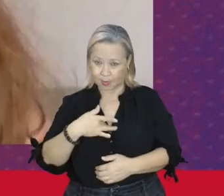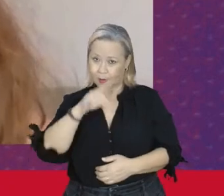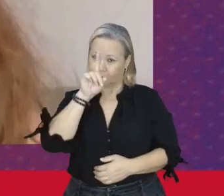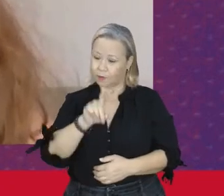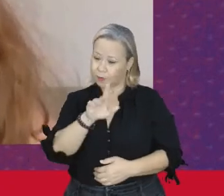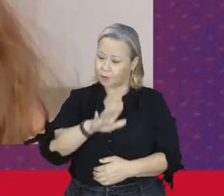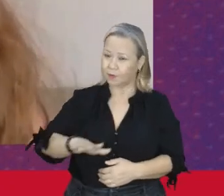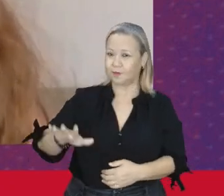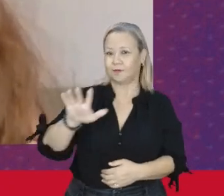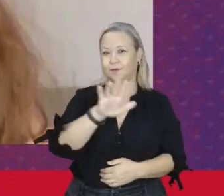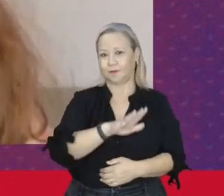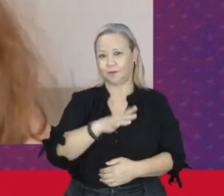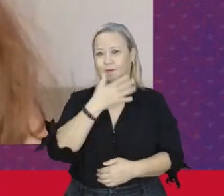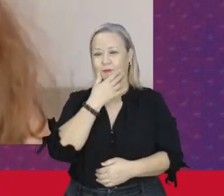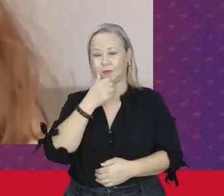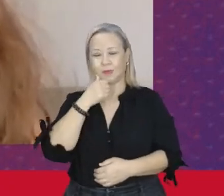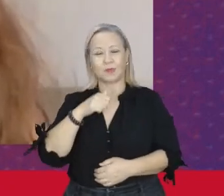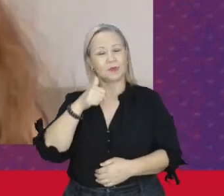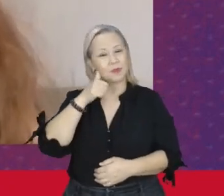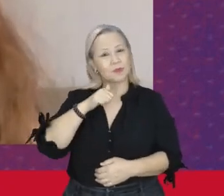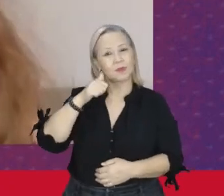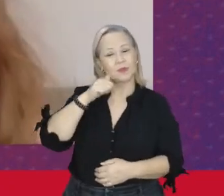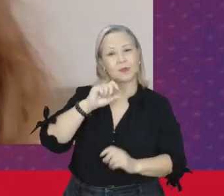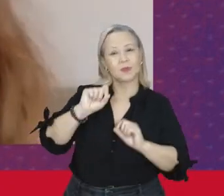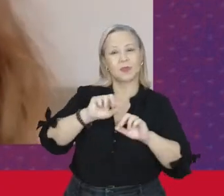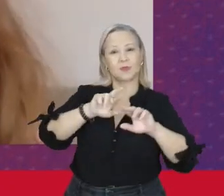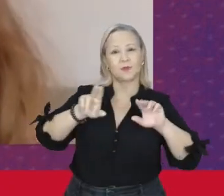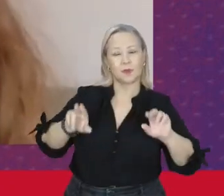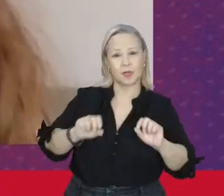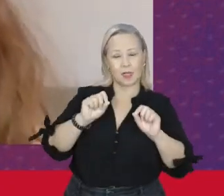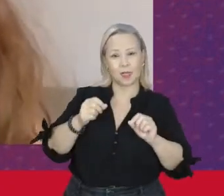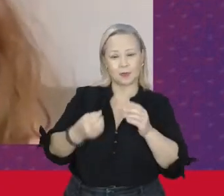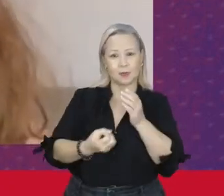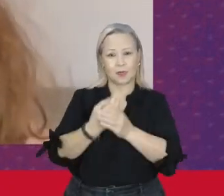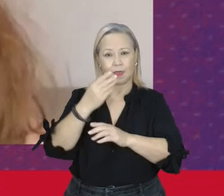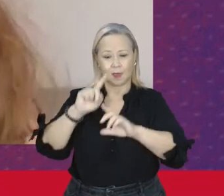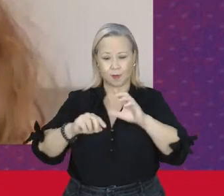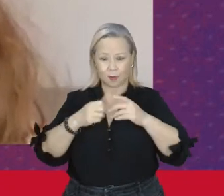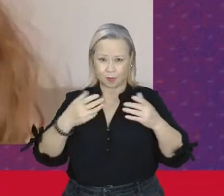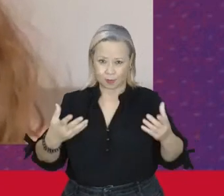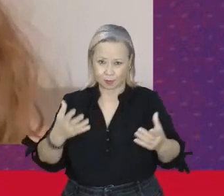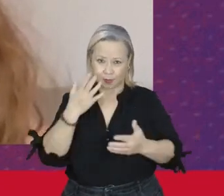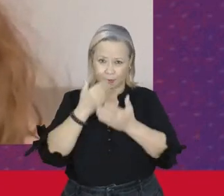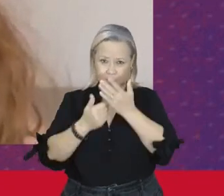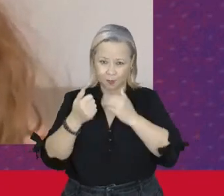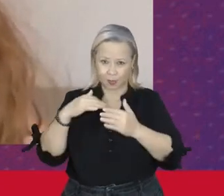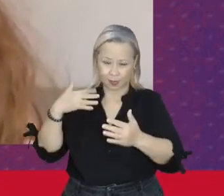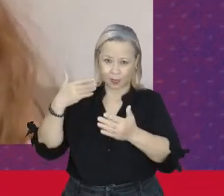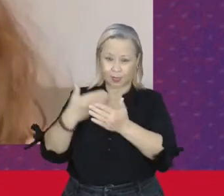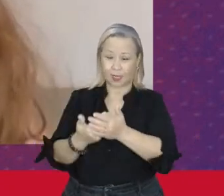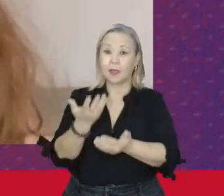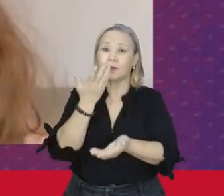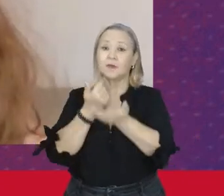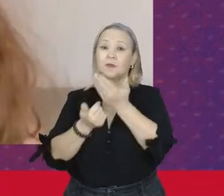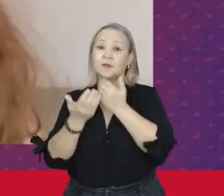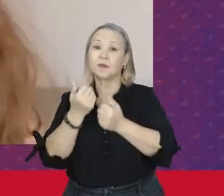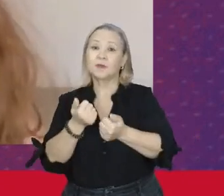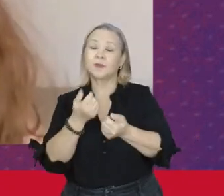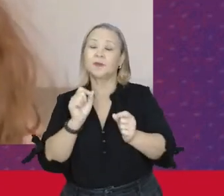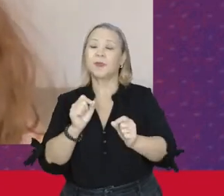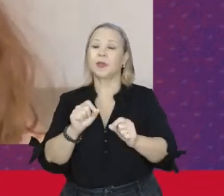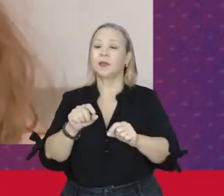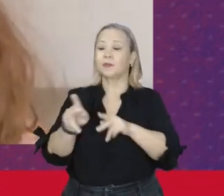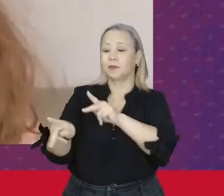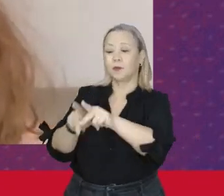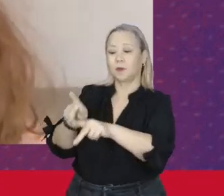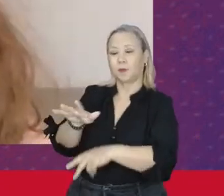de todas as mulheres, desde que produzem os alimentos até aquelas que consomem os alimentos e da população de um